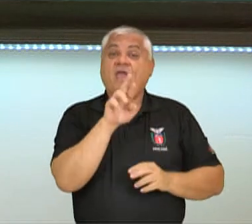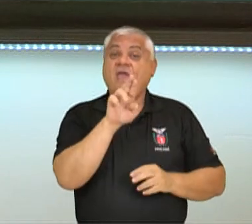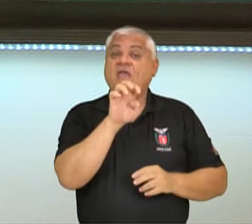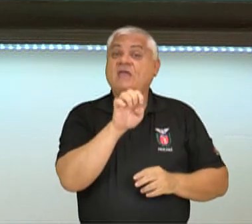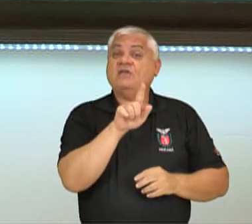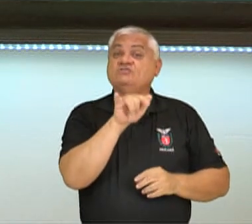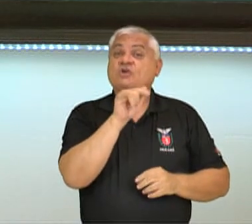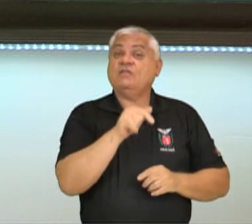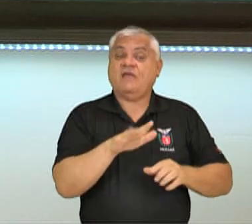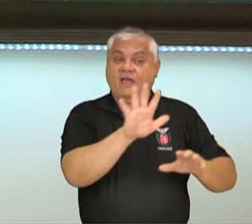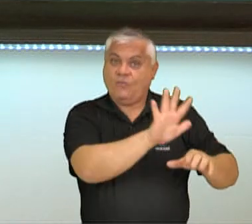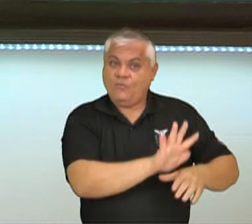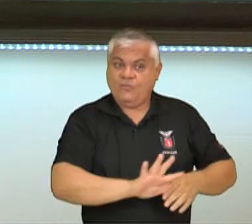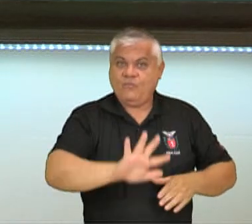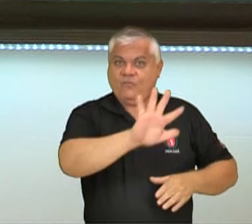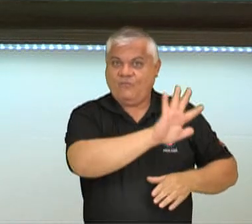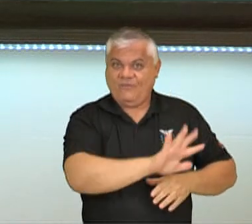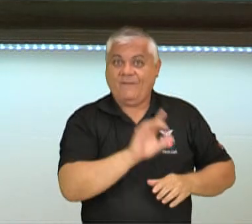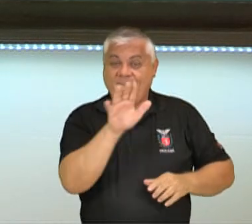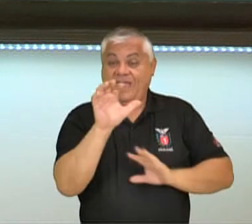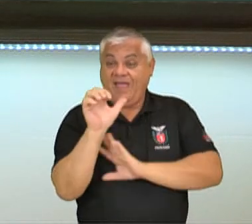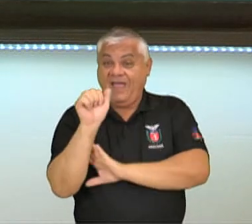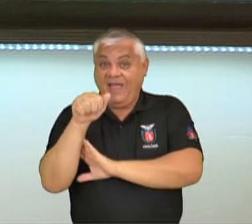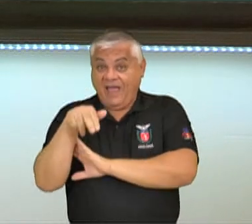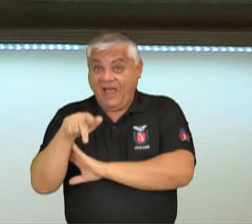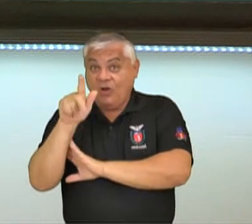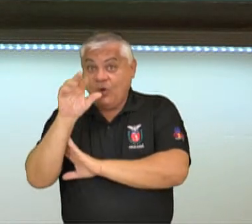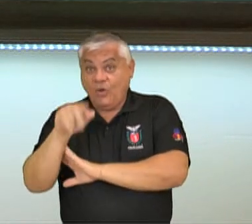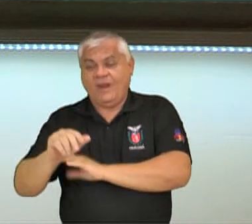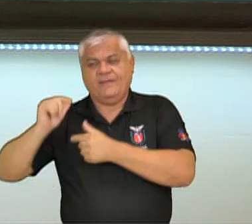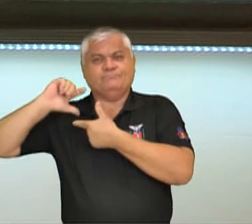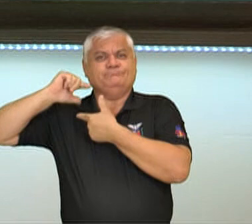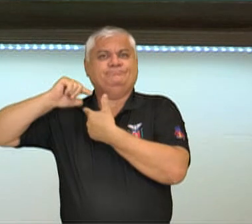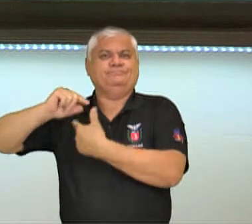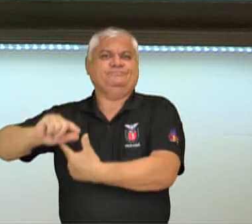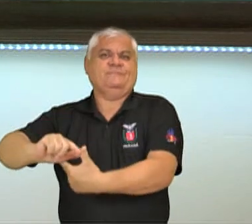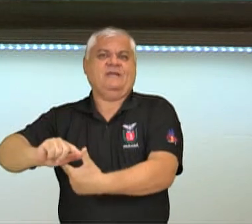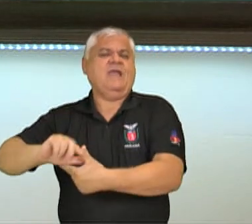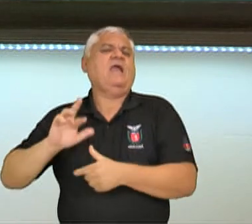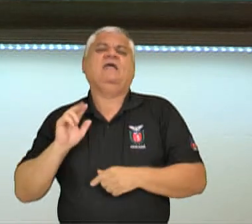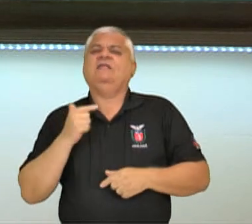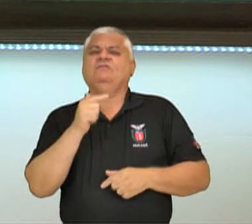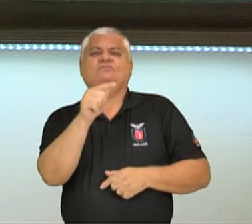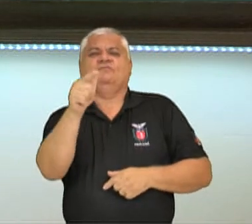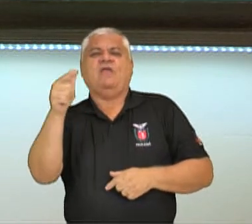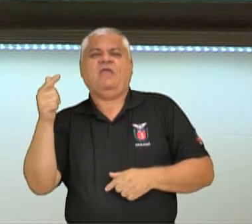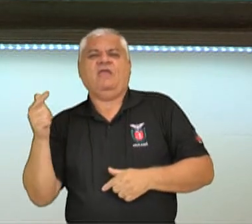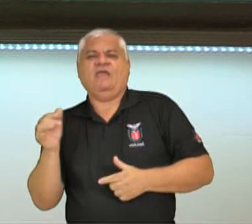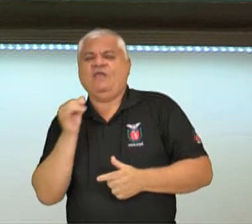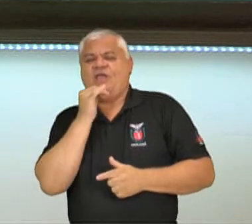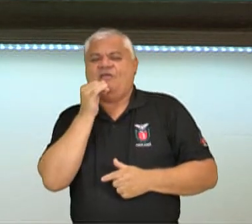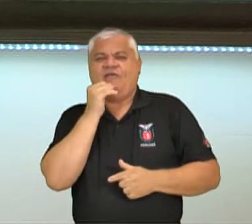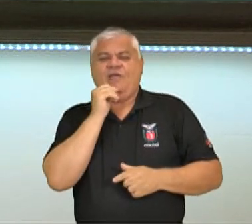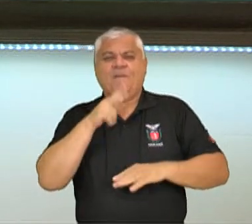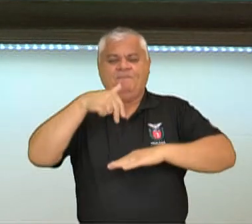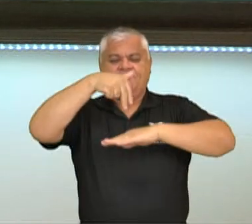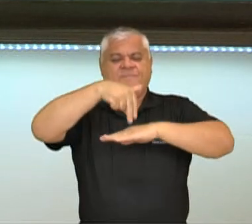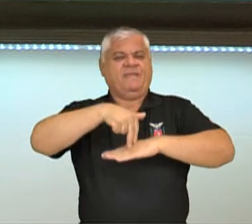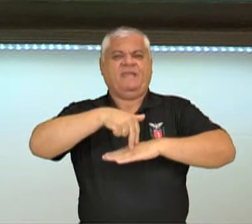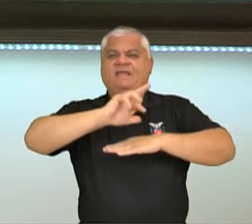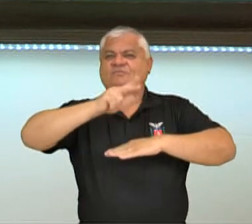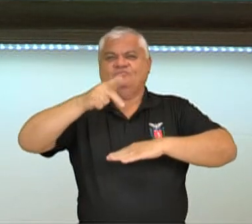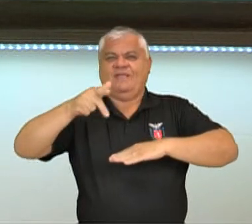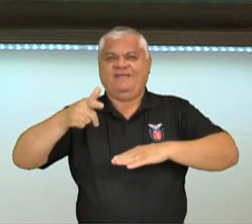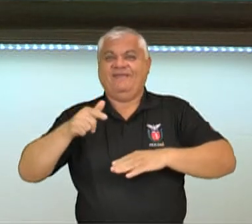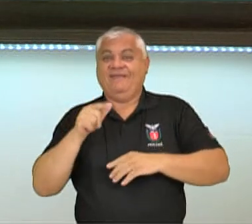é uma capoeira mais tradicional, que não tem tanto esses golpes em pé e de